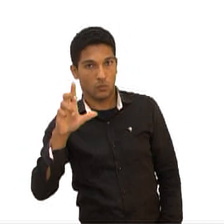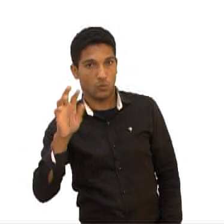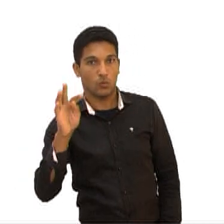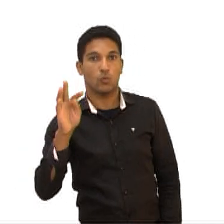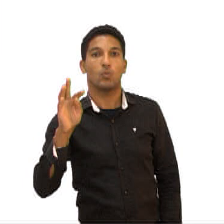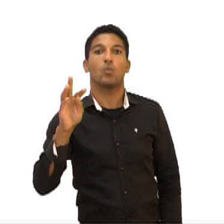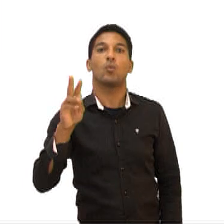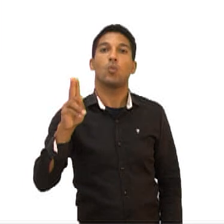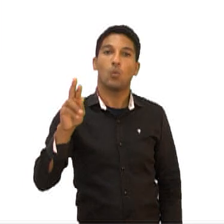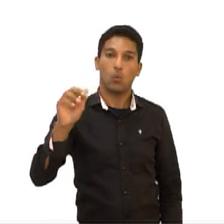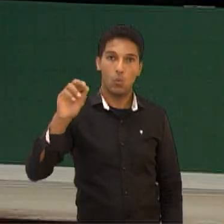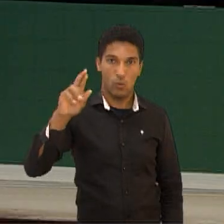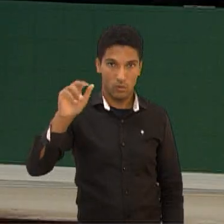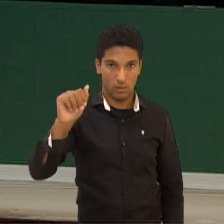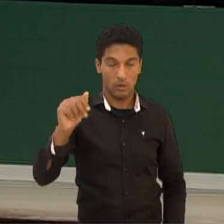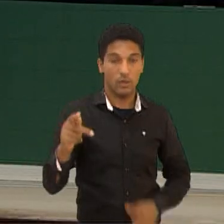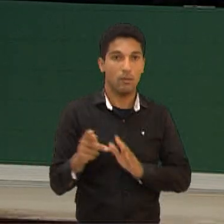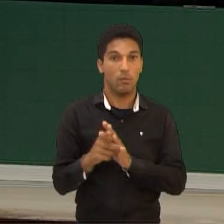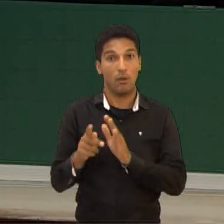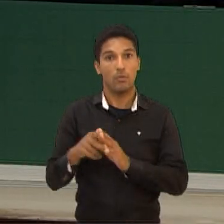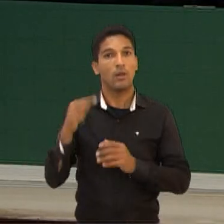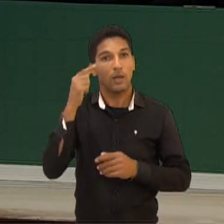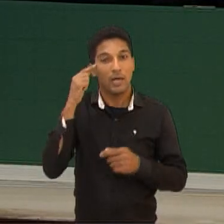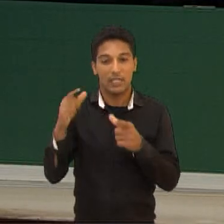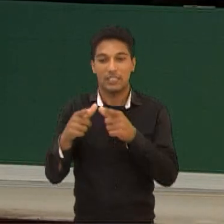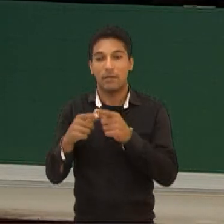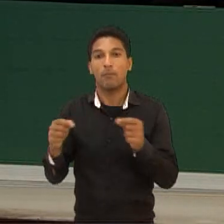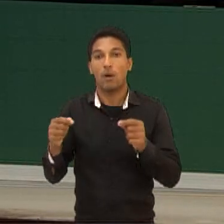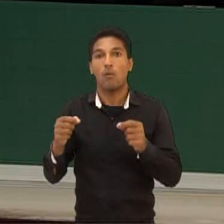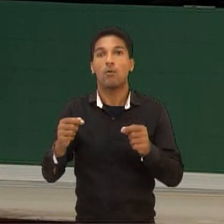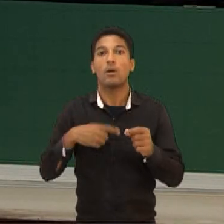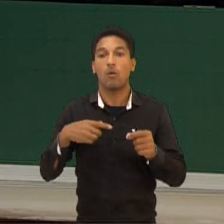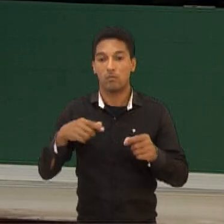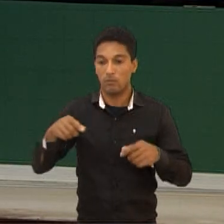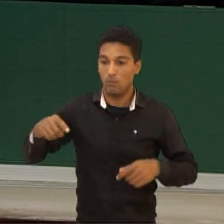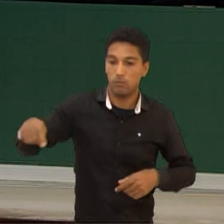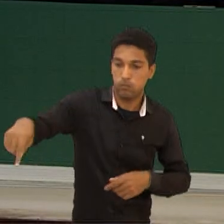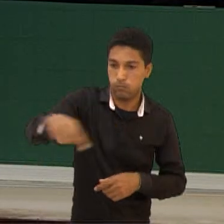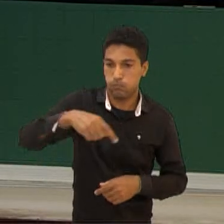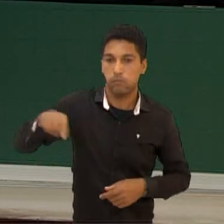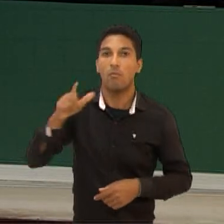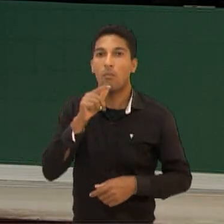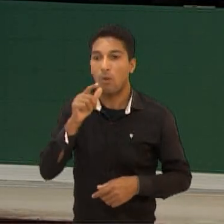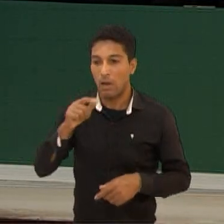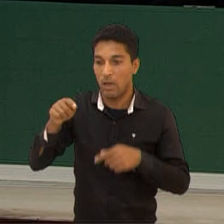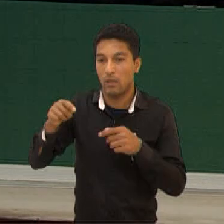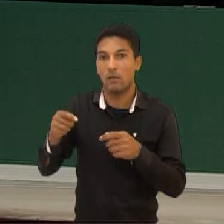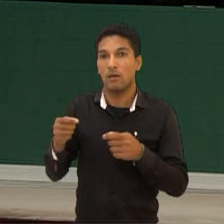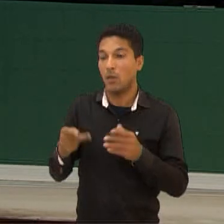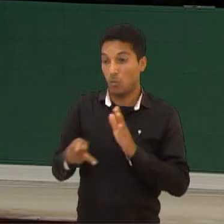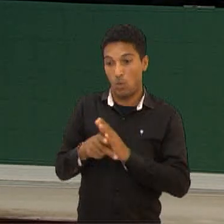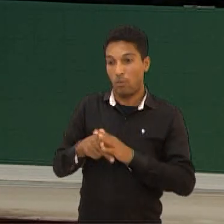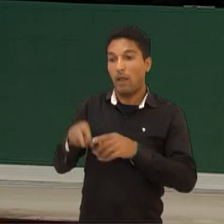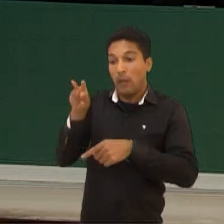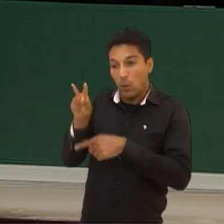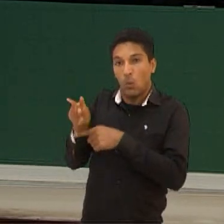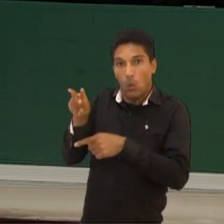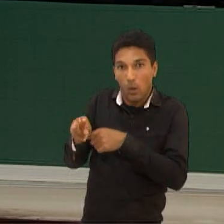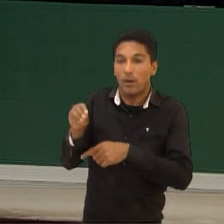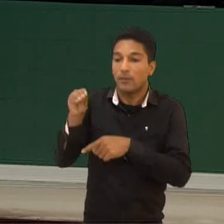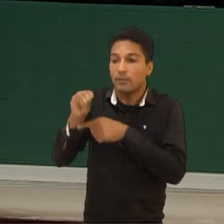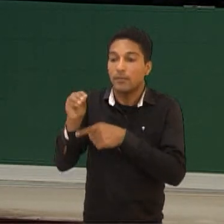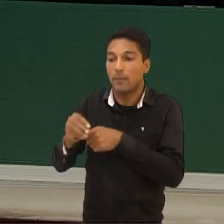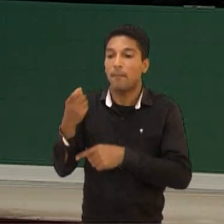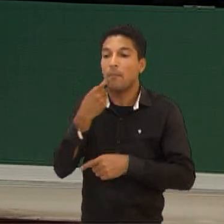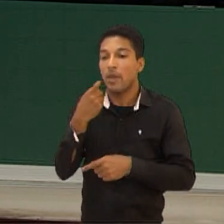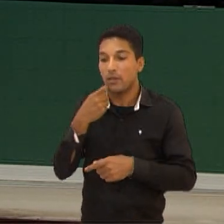ambiente criado para eles. Eles não estão livres lá no rio, no oceano, eles vão lá e pescam. Eles criam esses peixes.